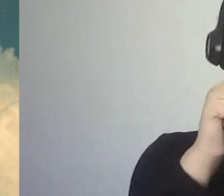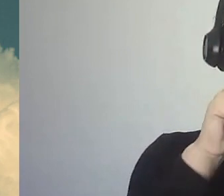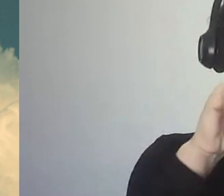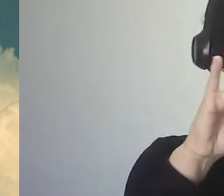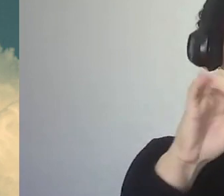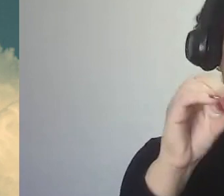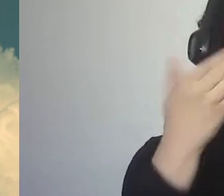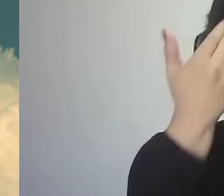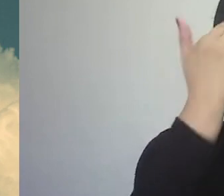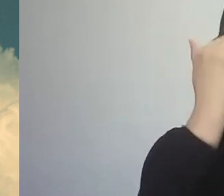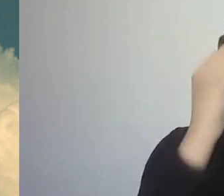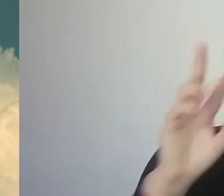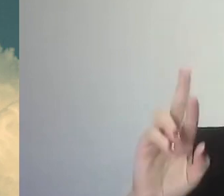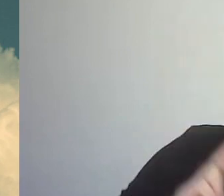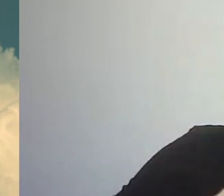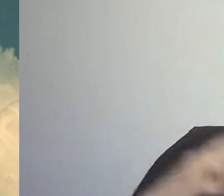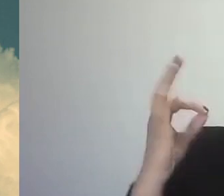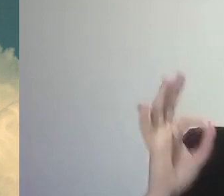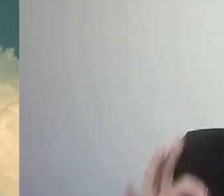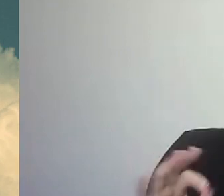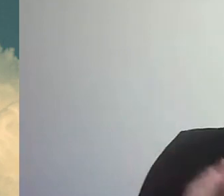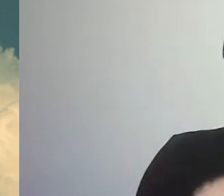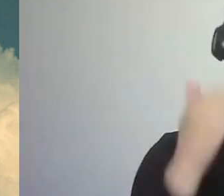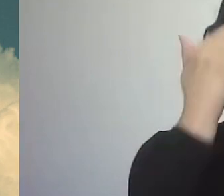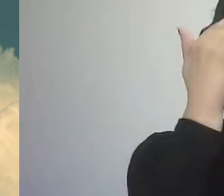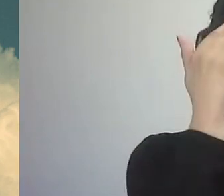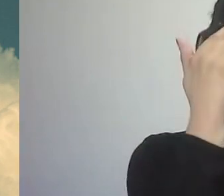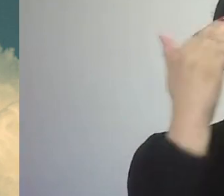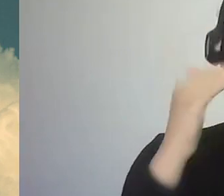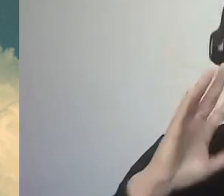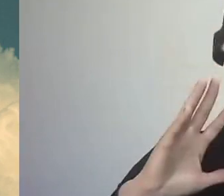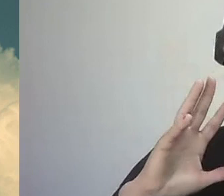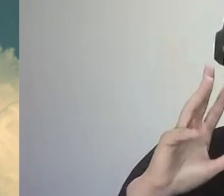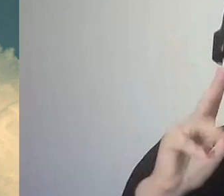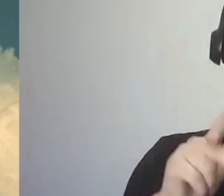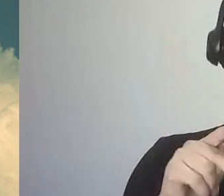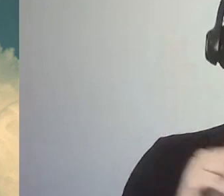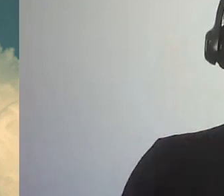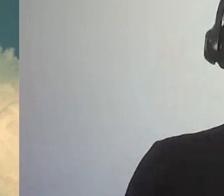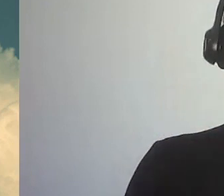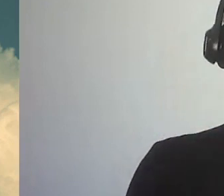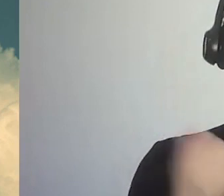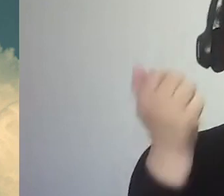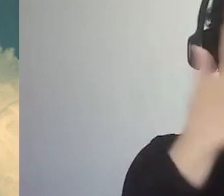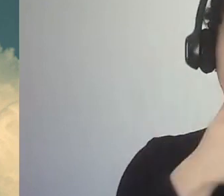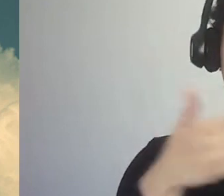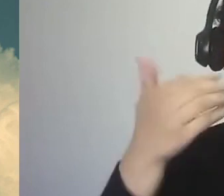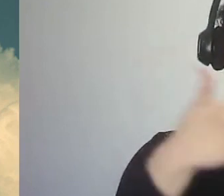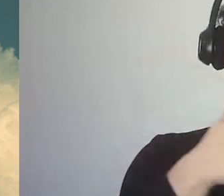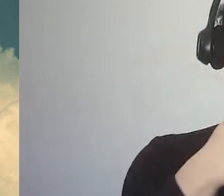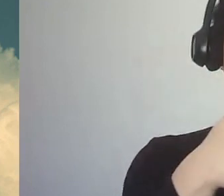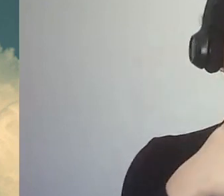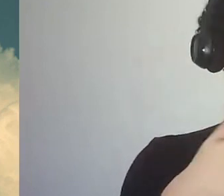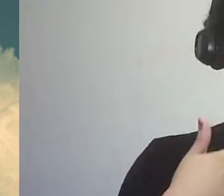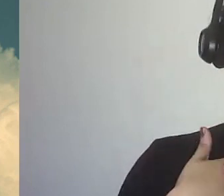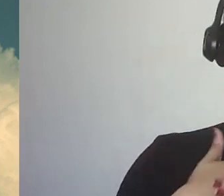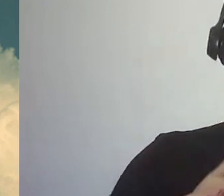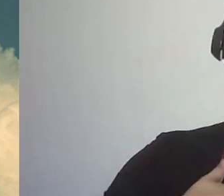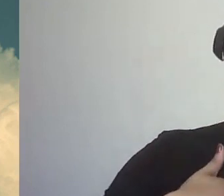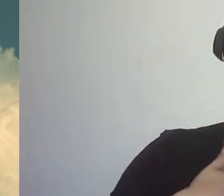sucesso na sua resposta também então agora agradecer apresentação de vocês foi muito boa gostei demais